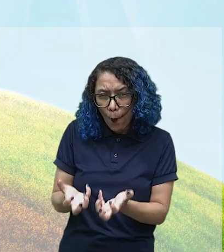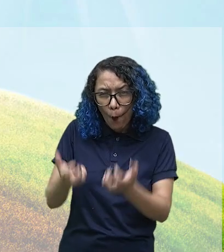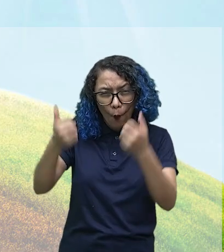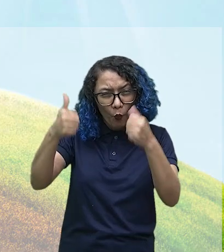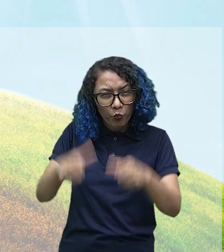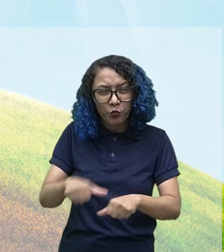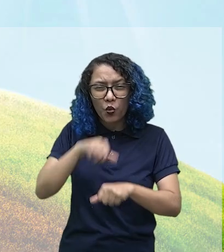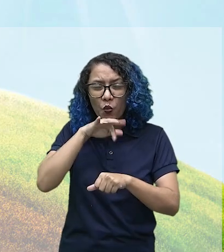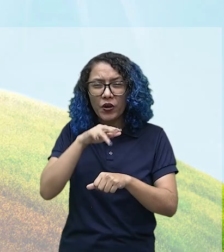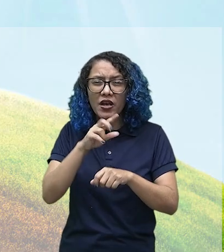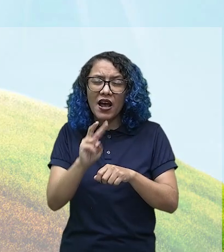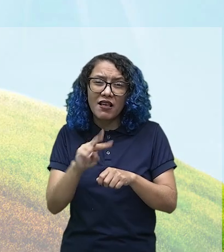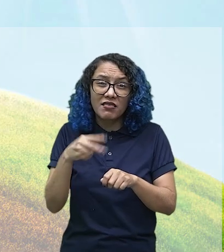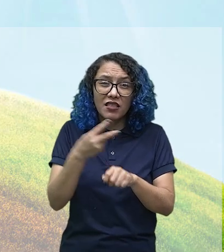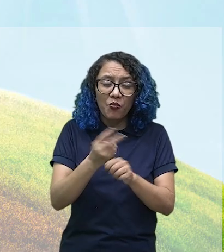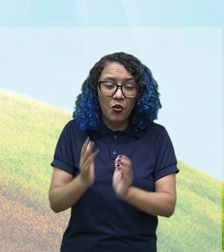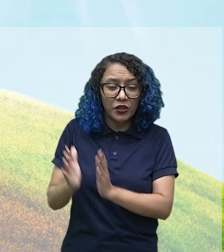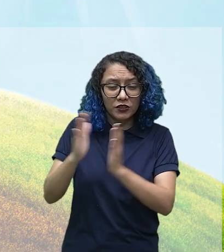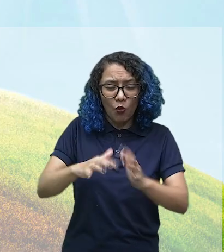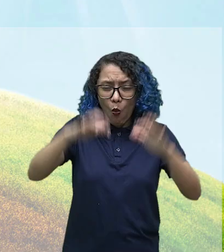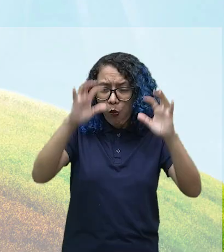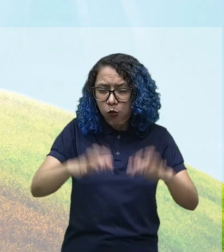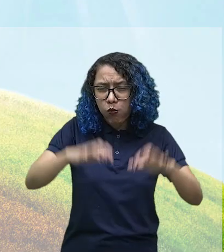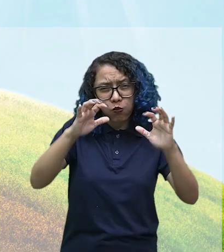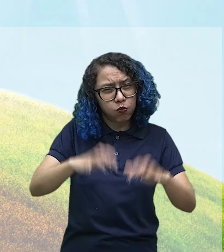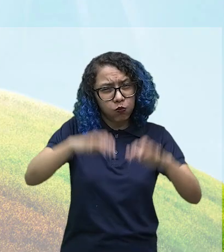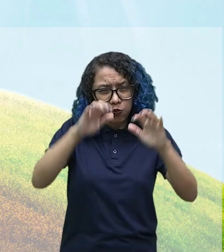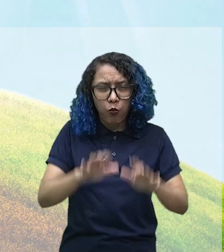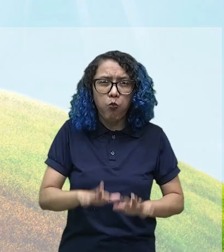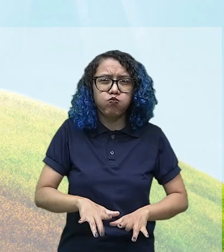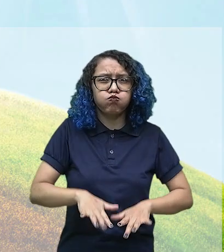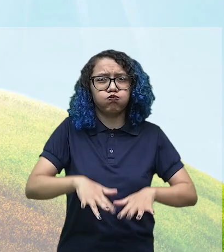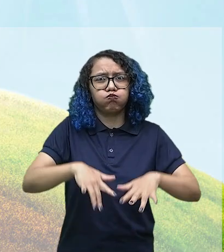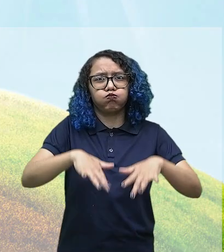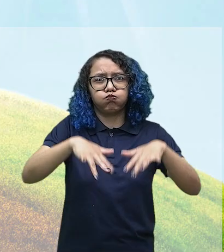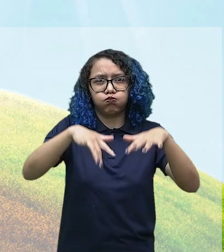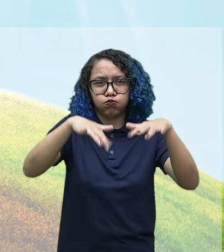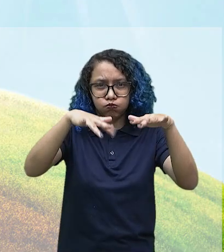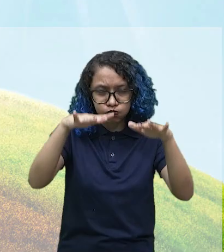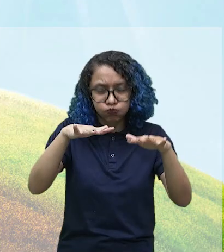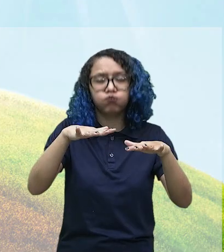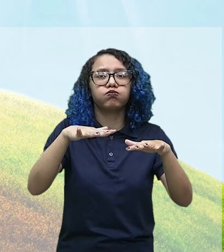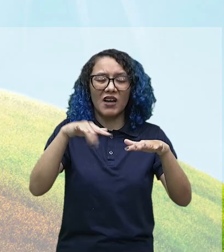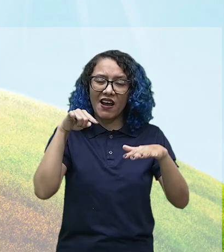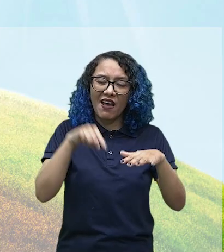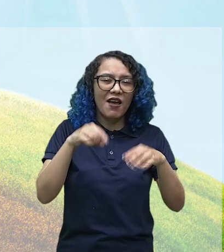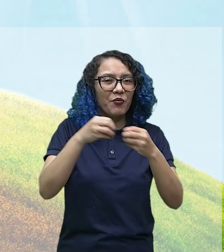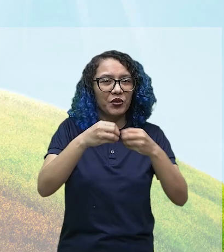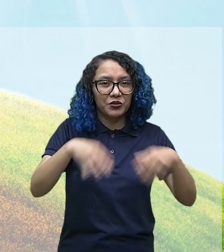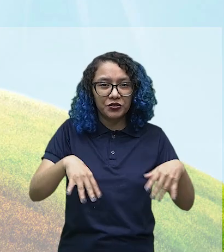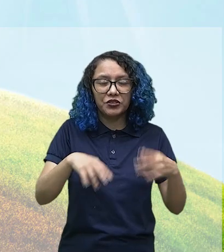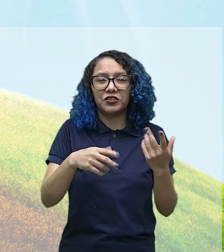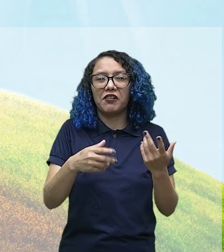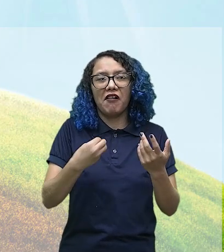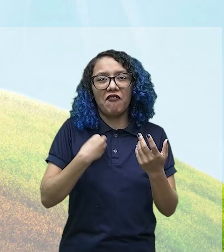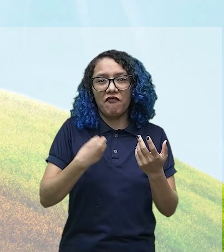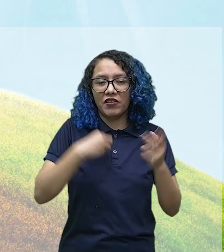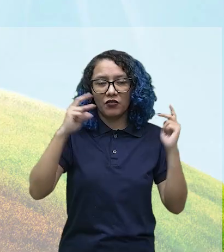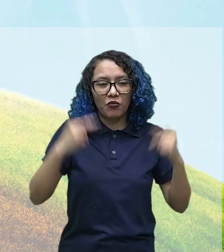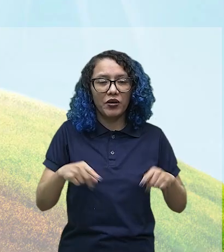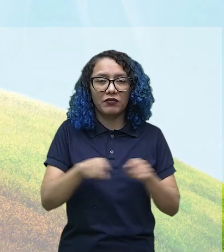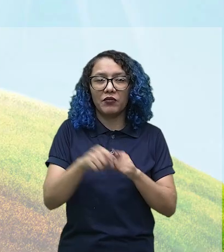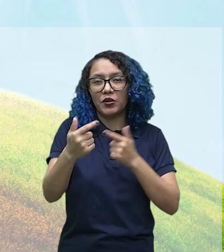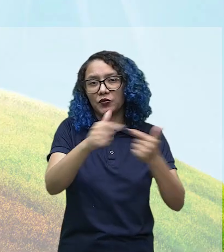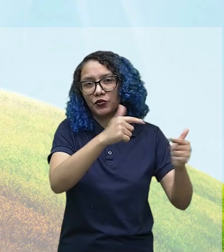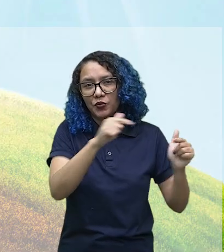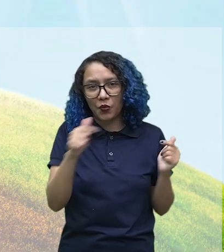que é seguido por um período de intensa chuva, que provoca alagamento, entre outras situações que prejudicam a vida humana